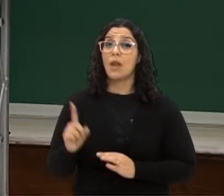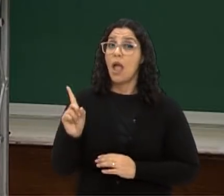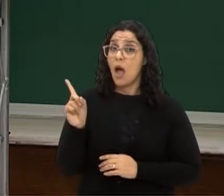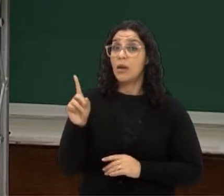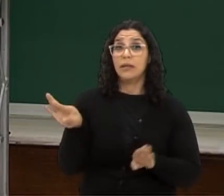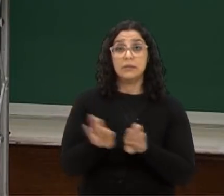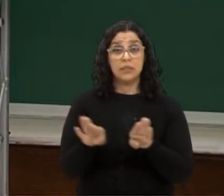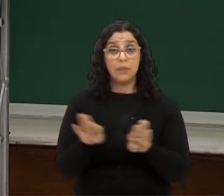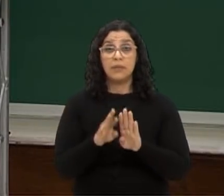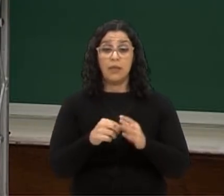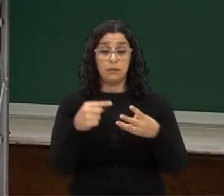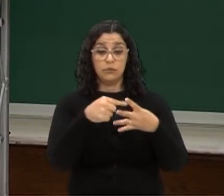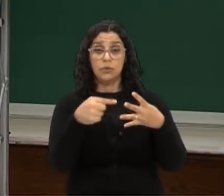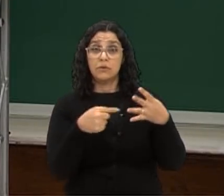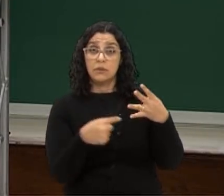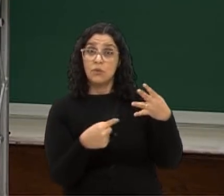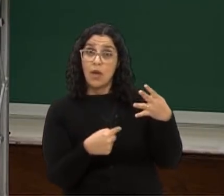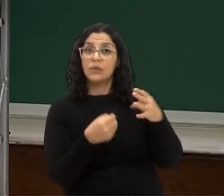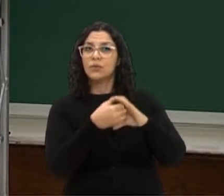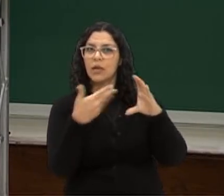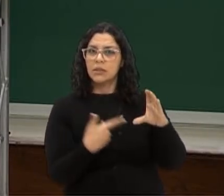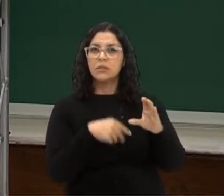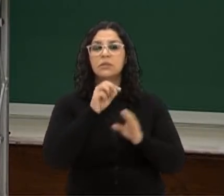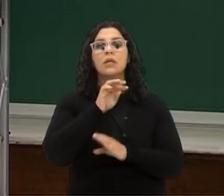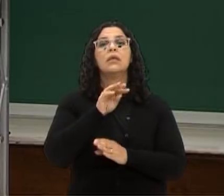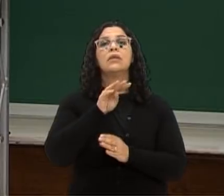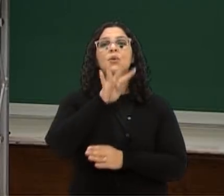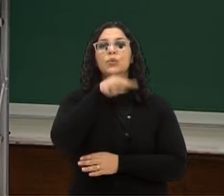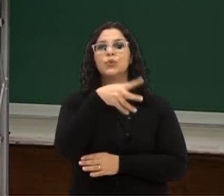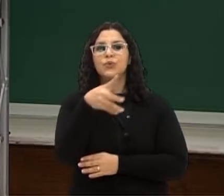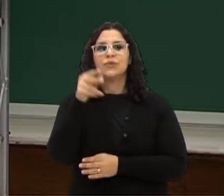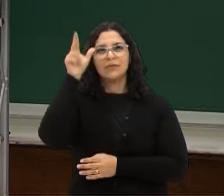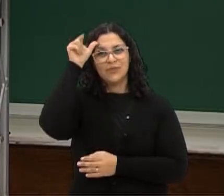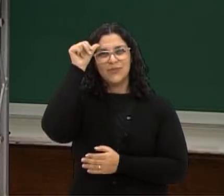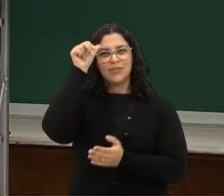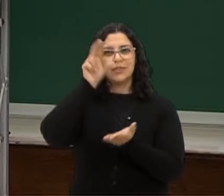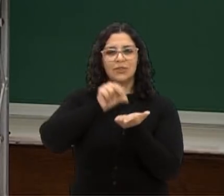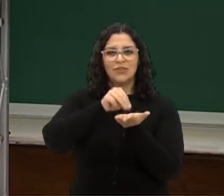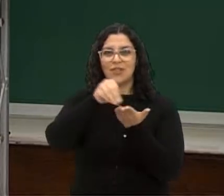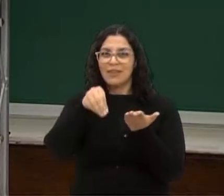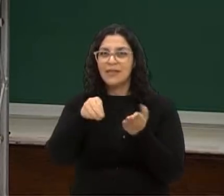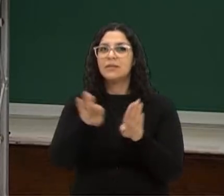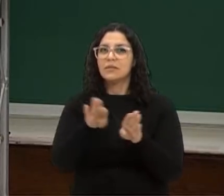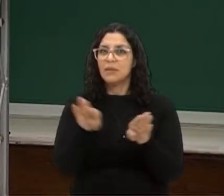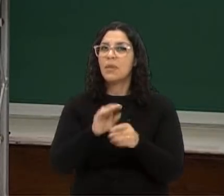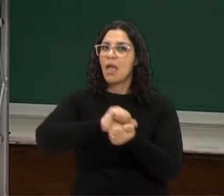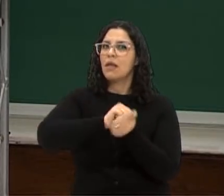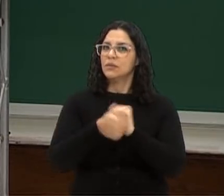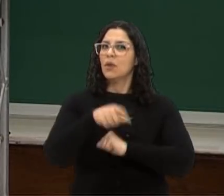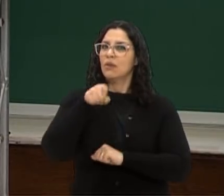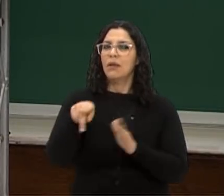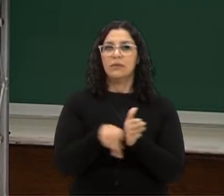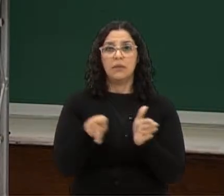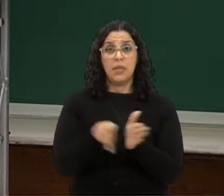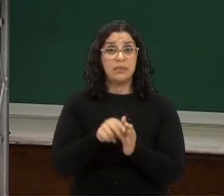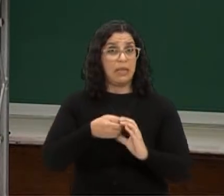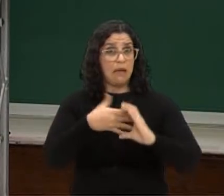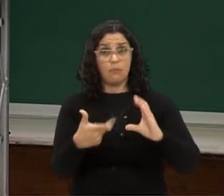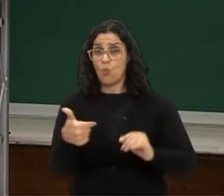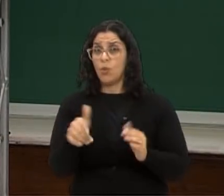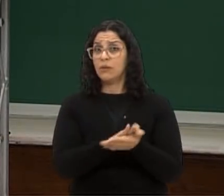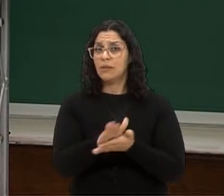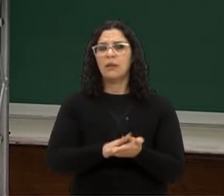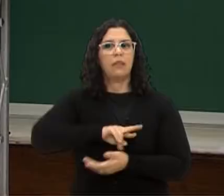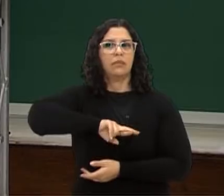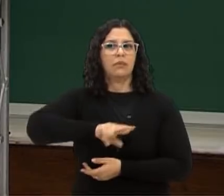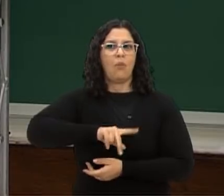E por atender essas 4 características que o xadrez é considerado um esporte. Então, sem essas características, não é considerado um esporte. Mas como